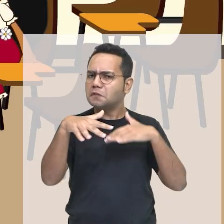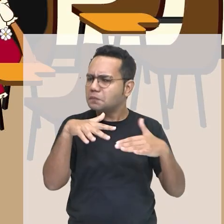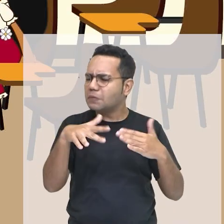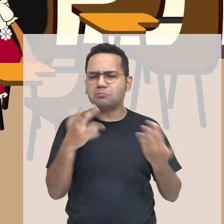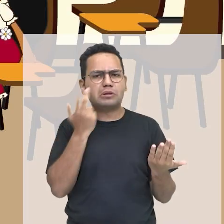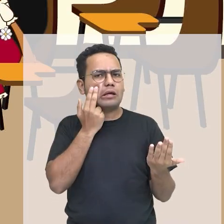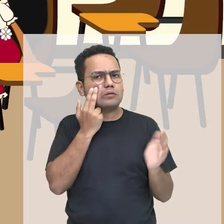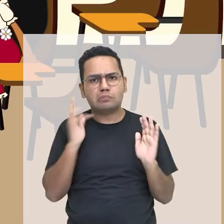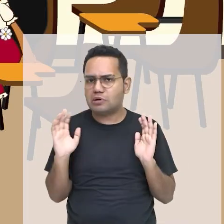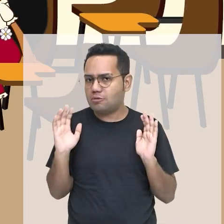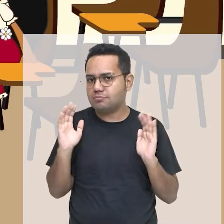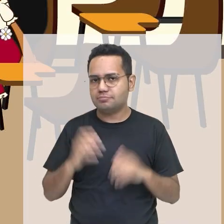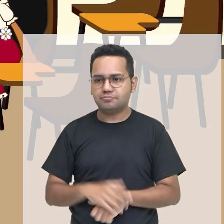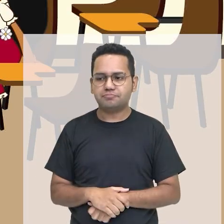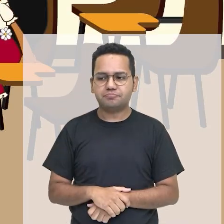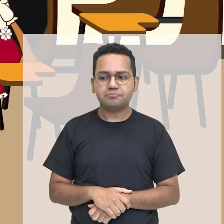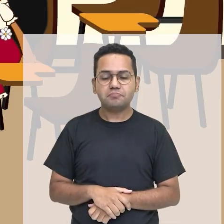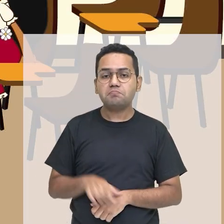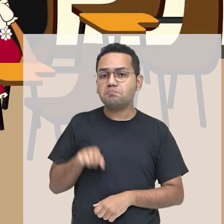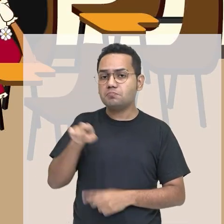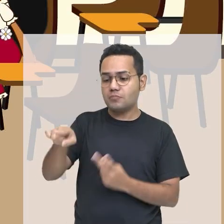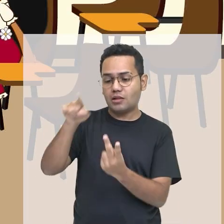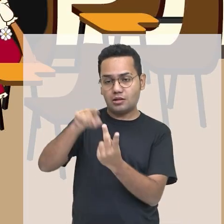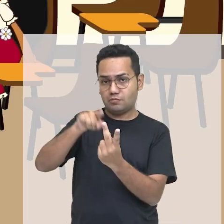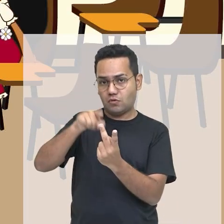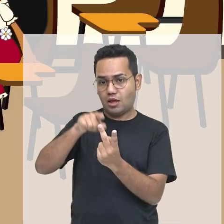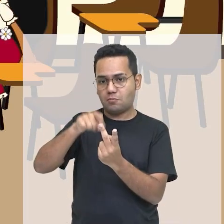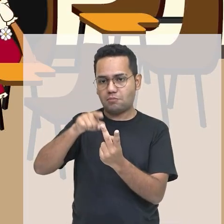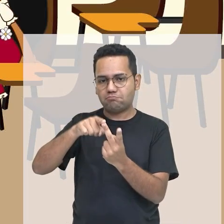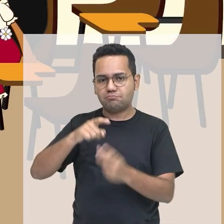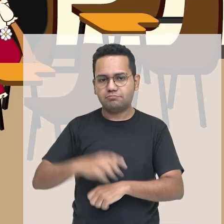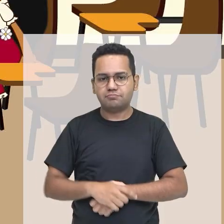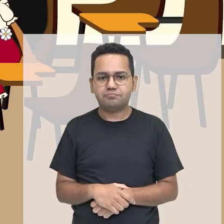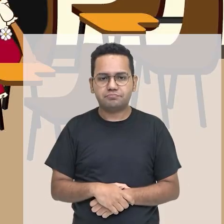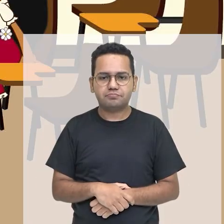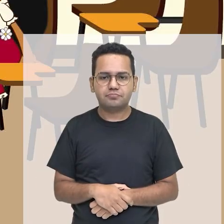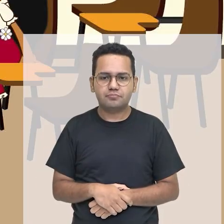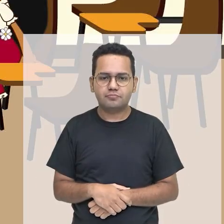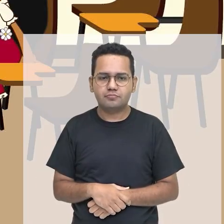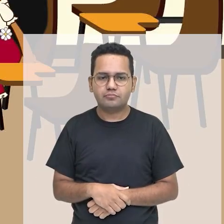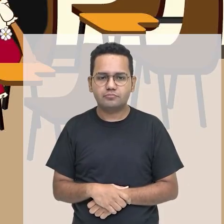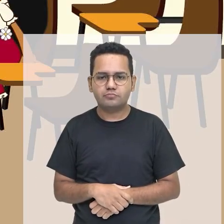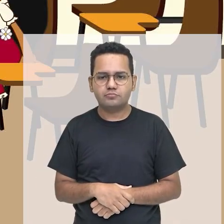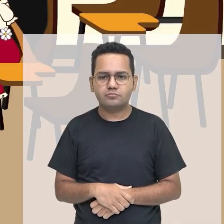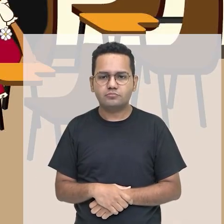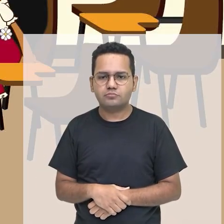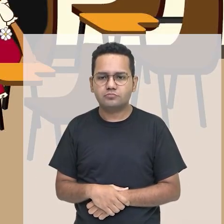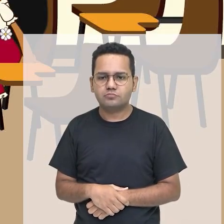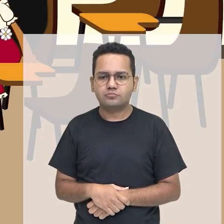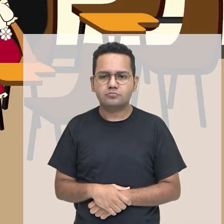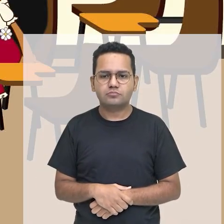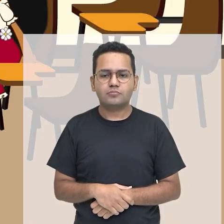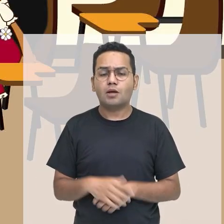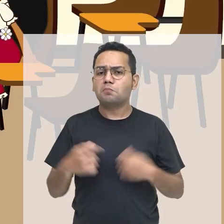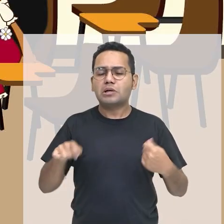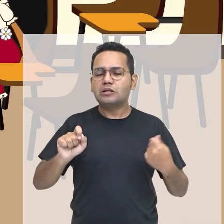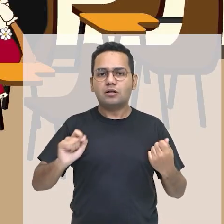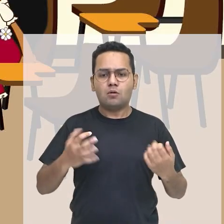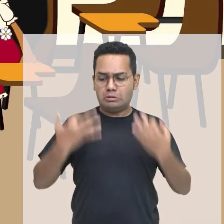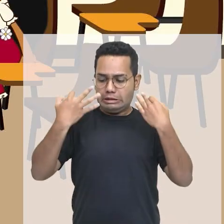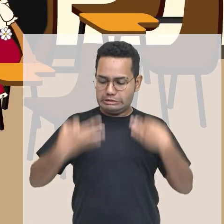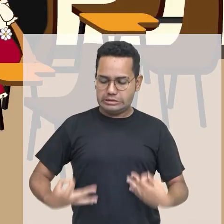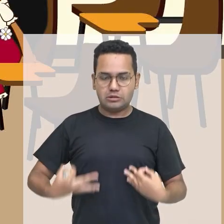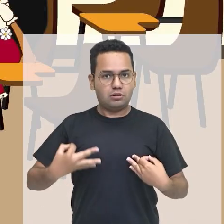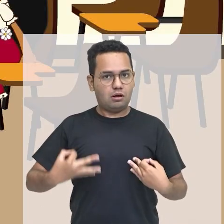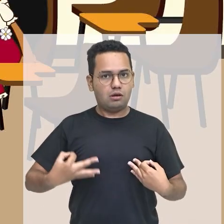muito comum. Né? Então, a linguagem verbal, embora a pessoa às vezes tente passar um sinal, uma imagem de que está tranquilo, mas na